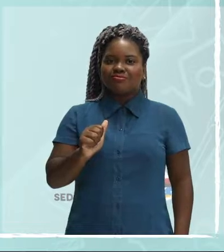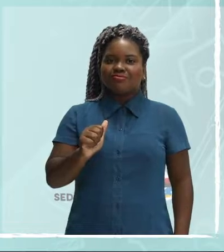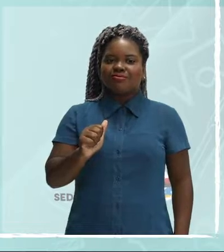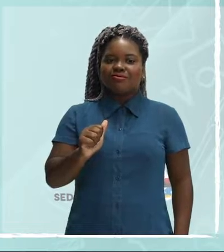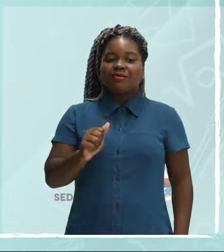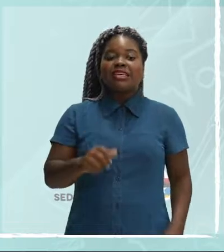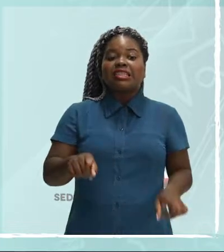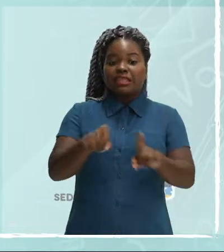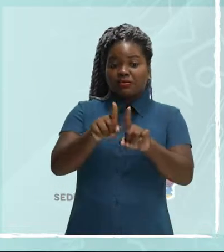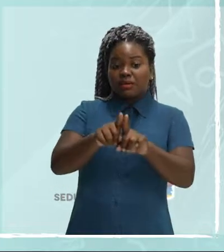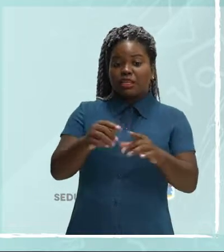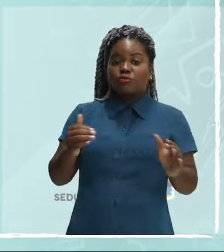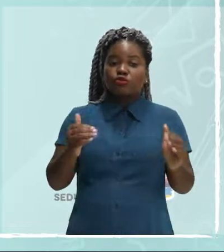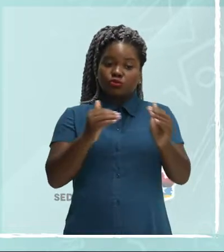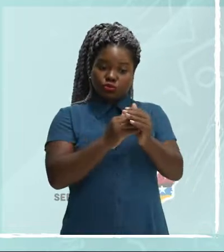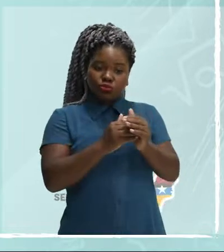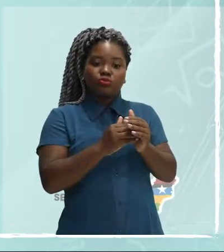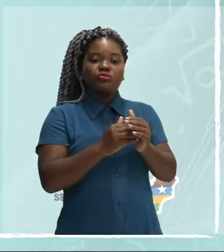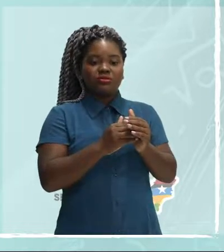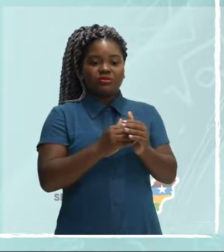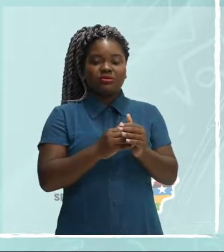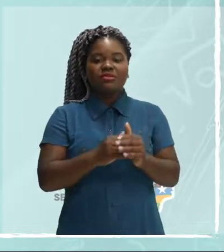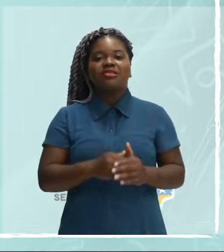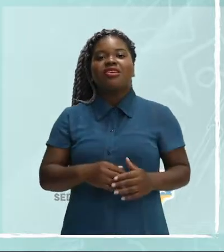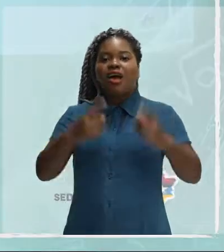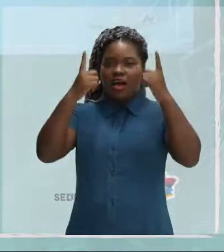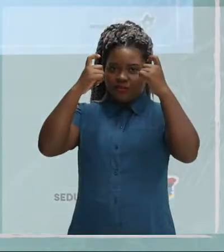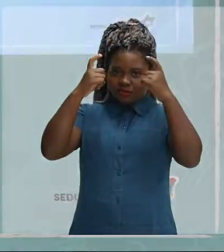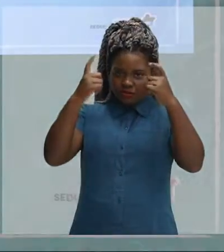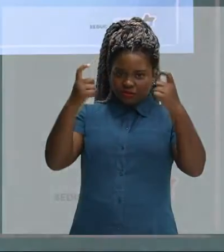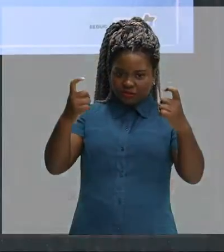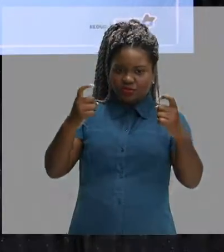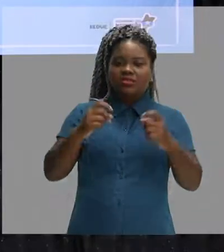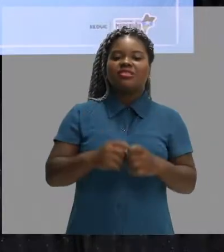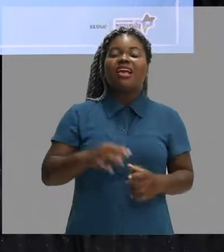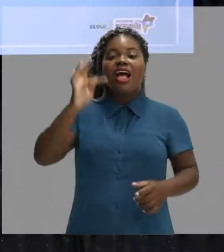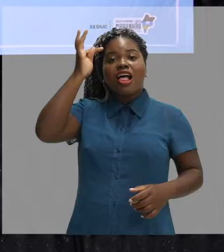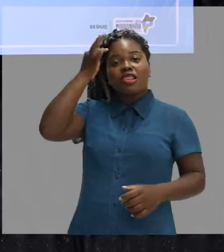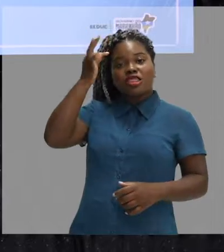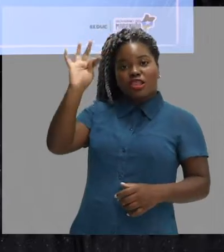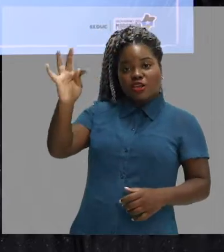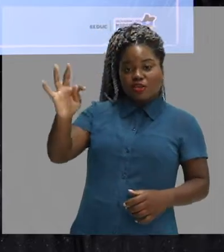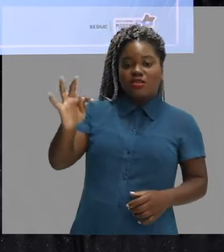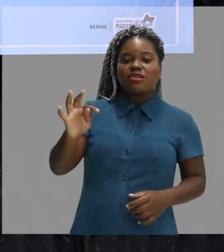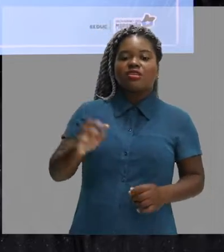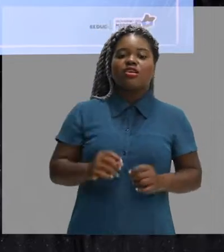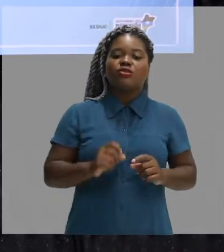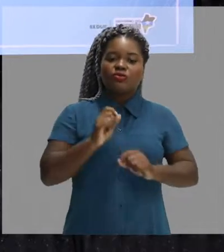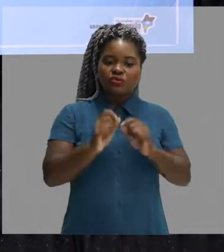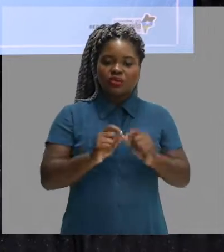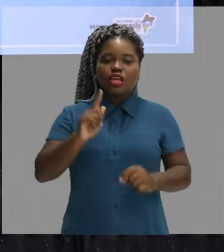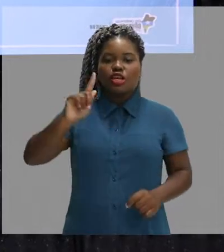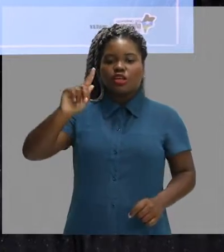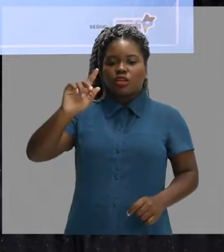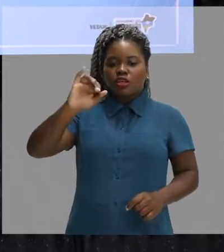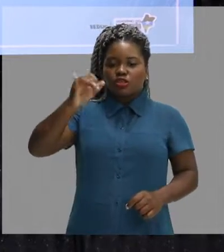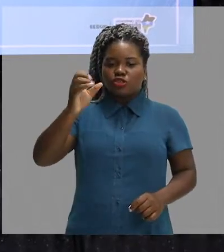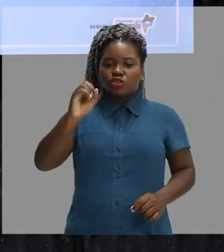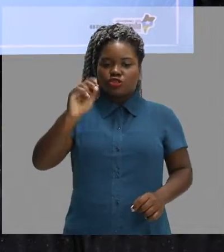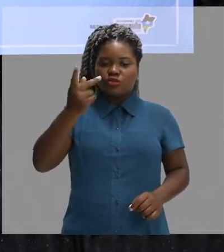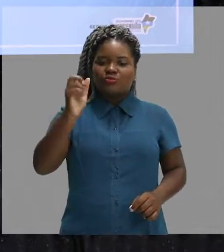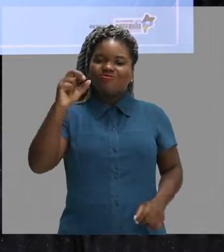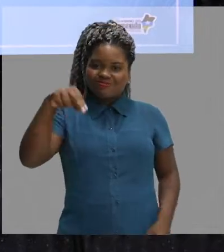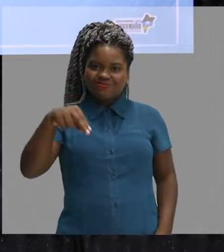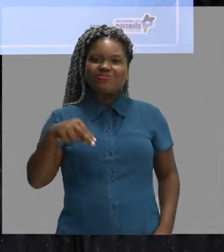para fechar, o chamado triângulo da violência, teoria do norueguês Johan Galtung, beleza? Então